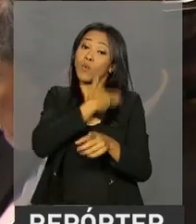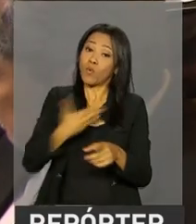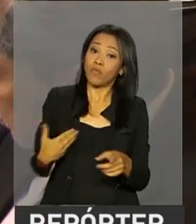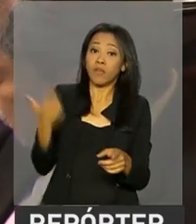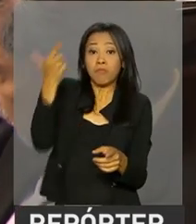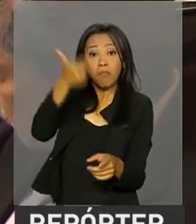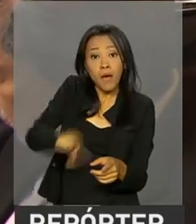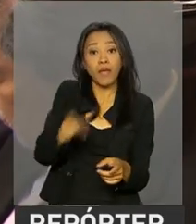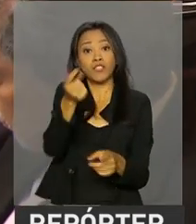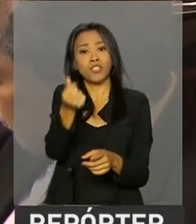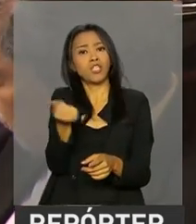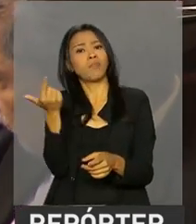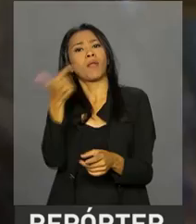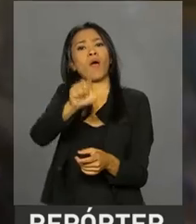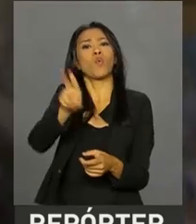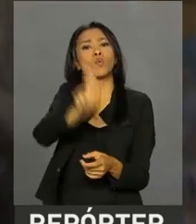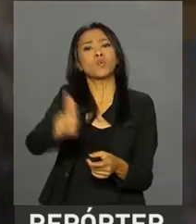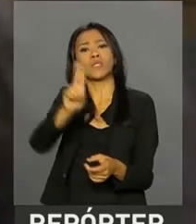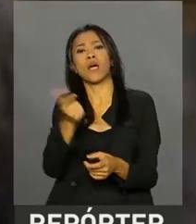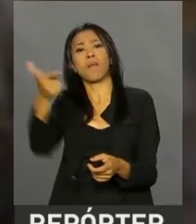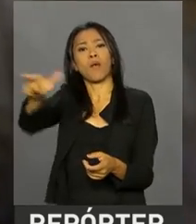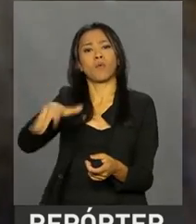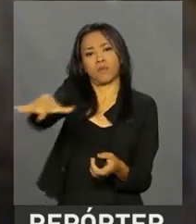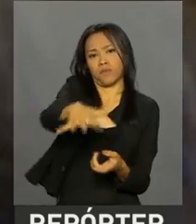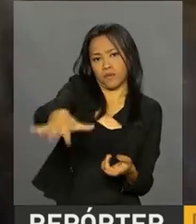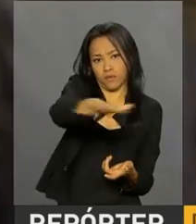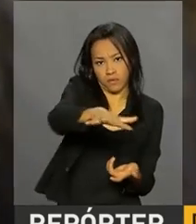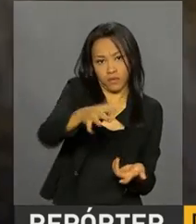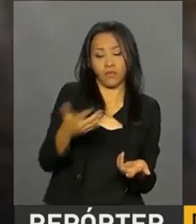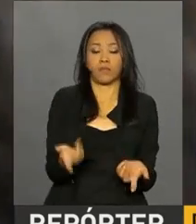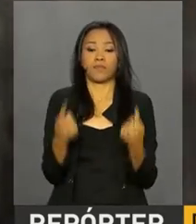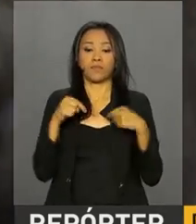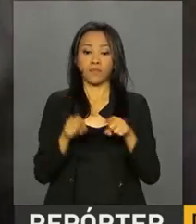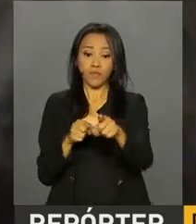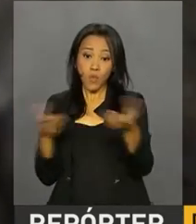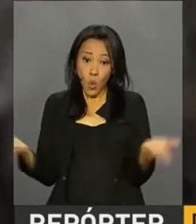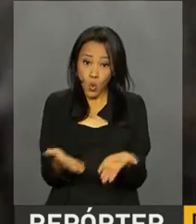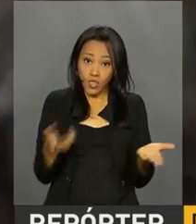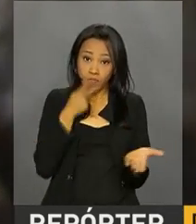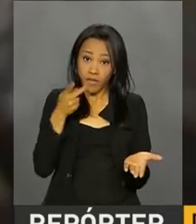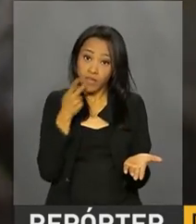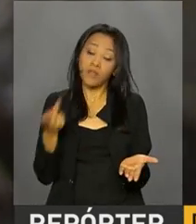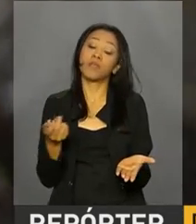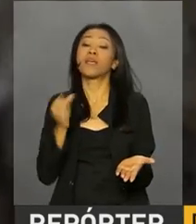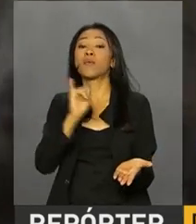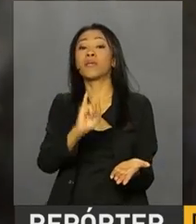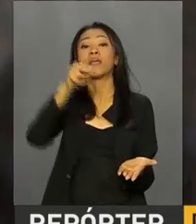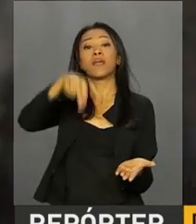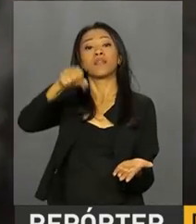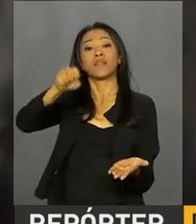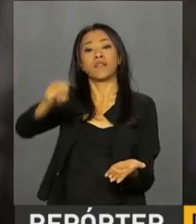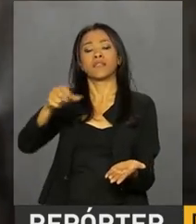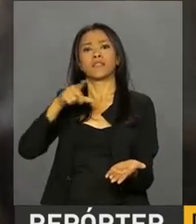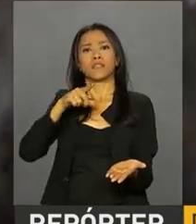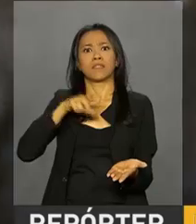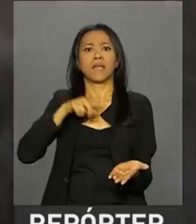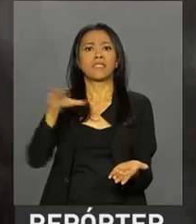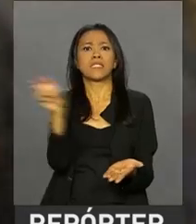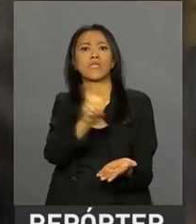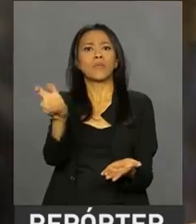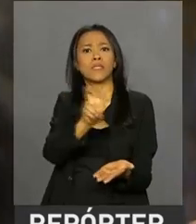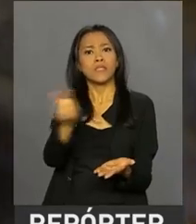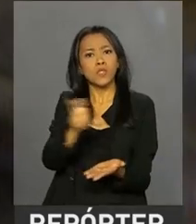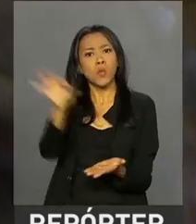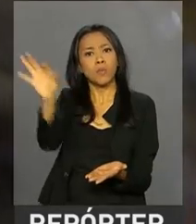dinheiro para outras áreas hoje nós temos uma situação onde a Previdência está levando 55% do